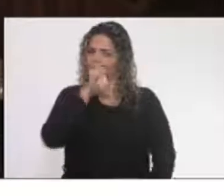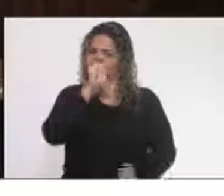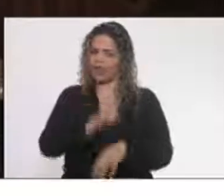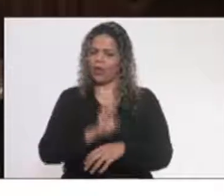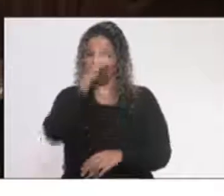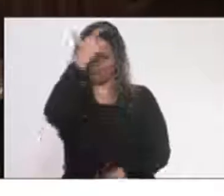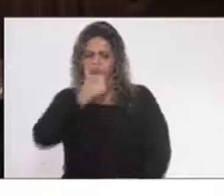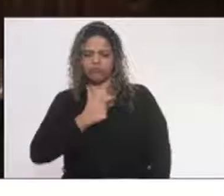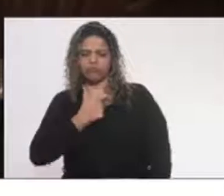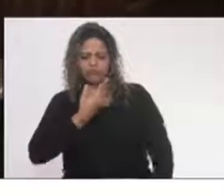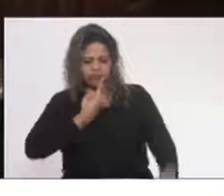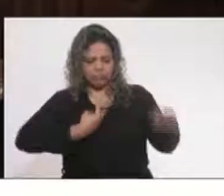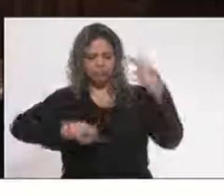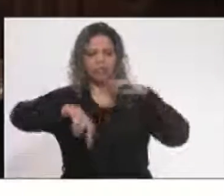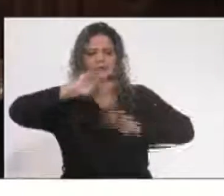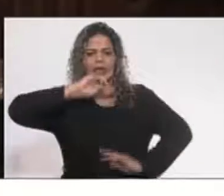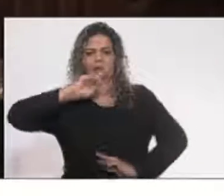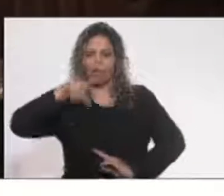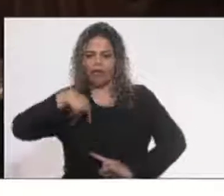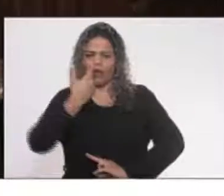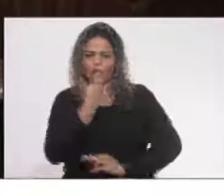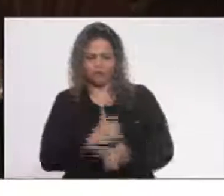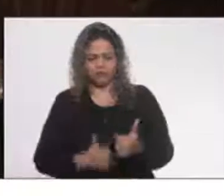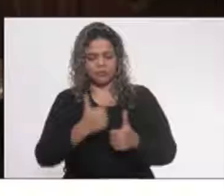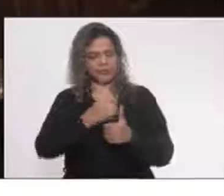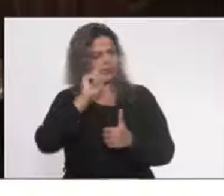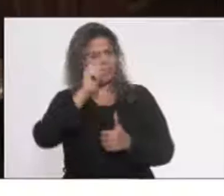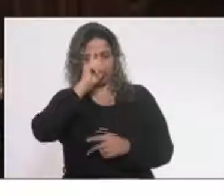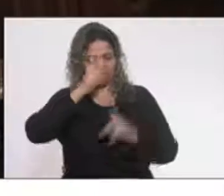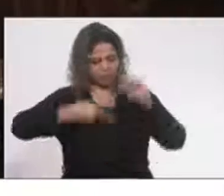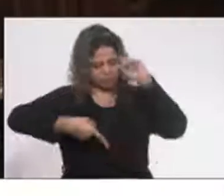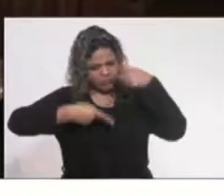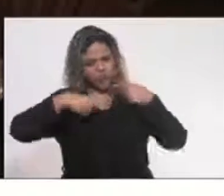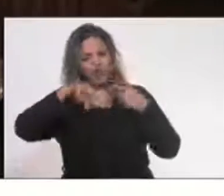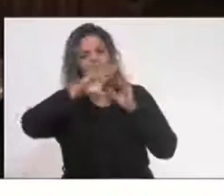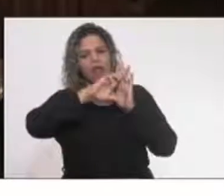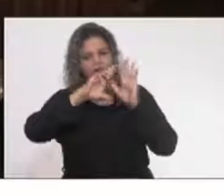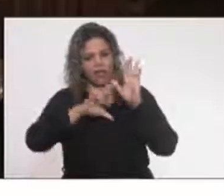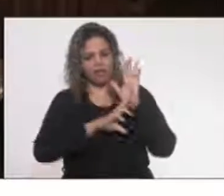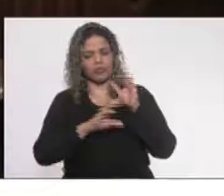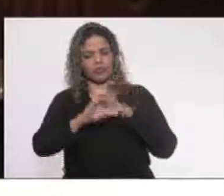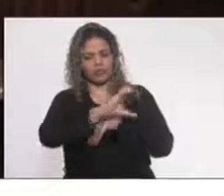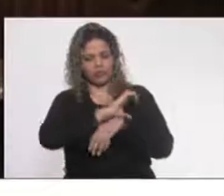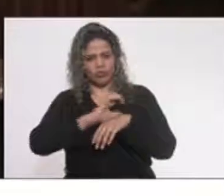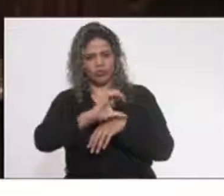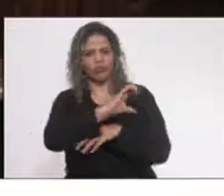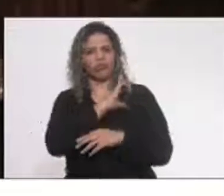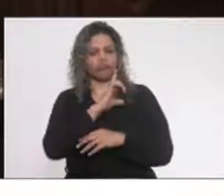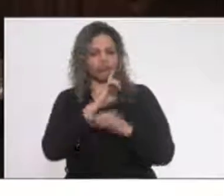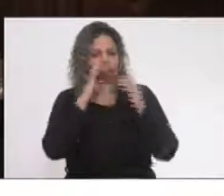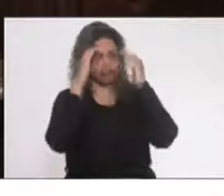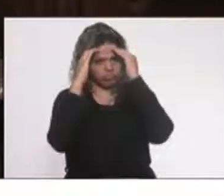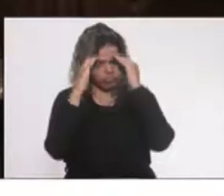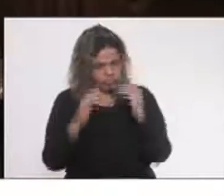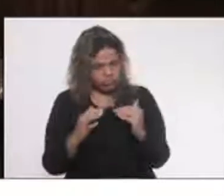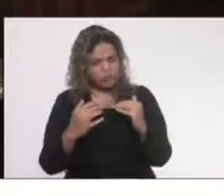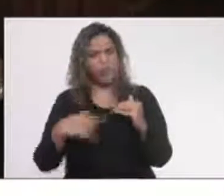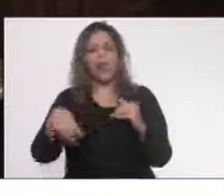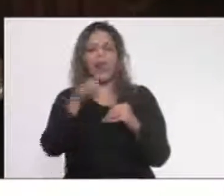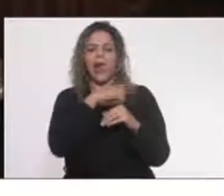sou eu. Ele está submetido às regras da Constituição brasileira, a